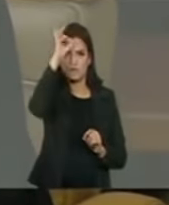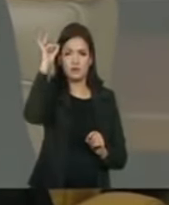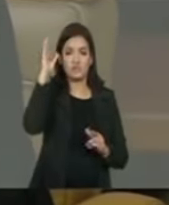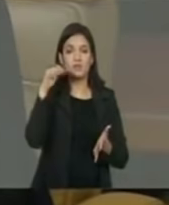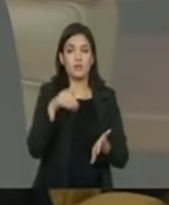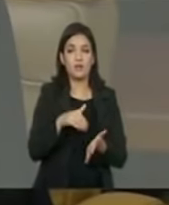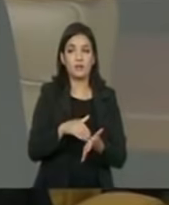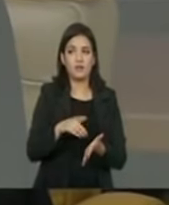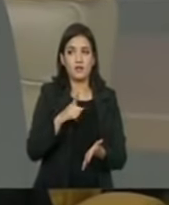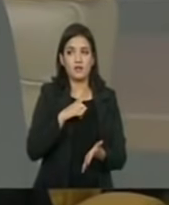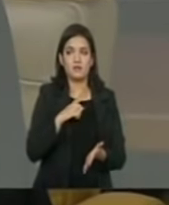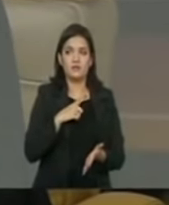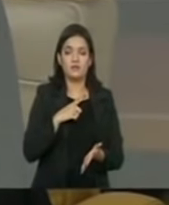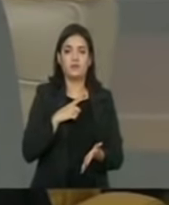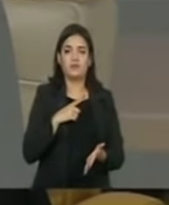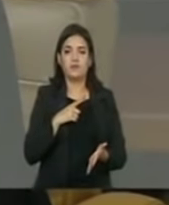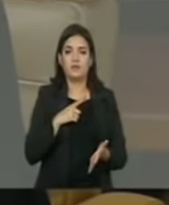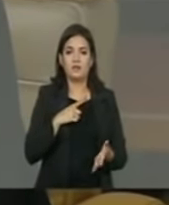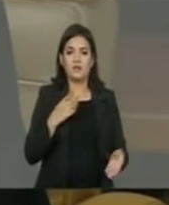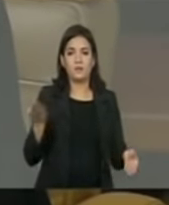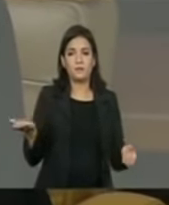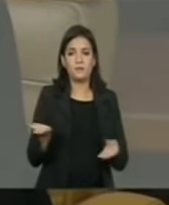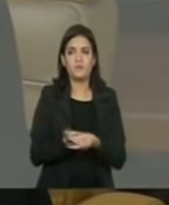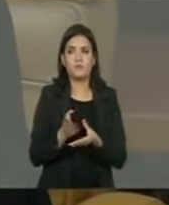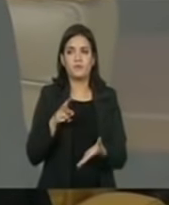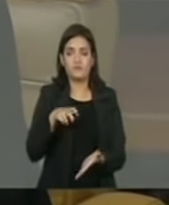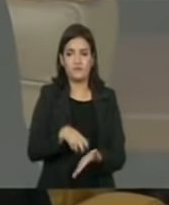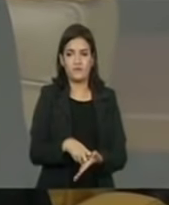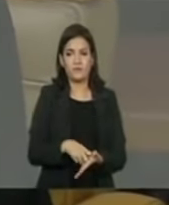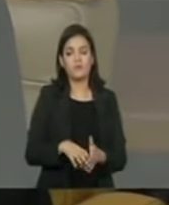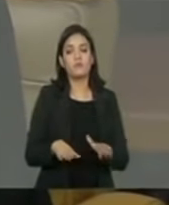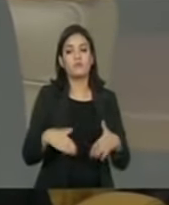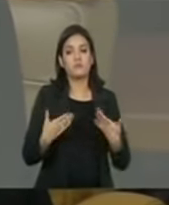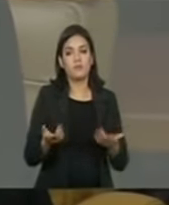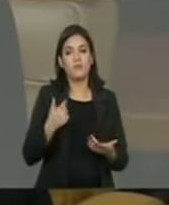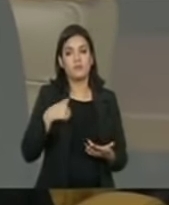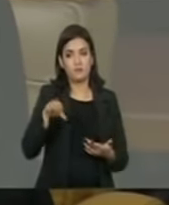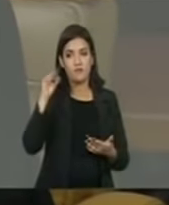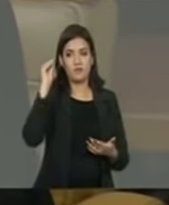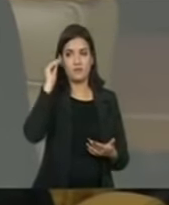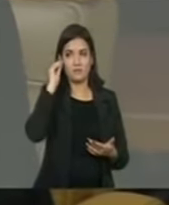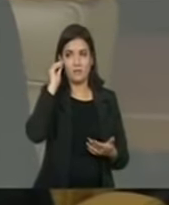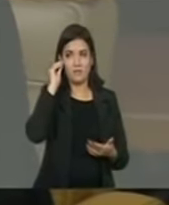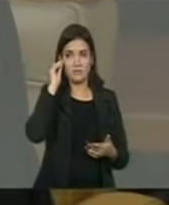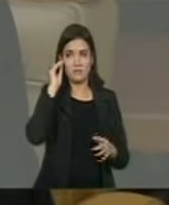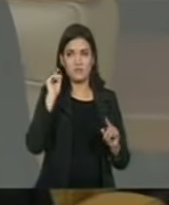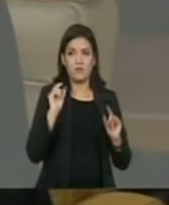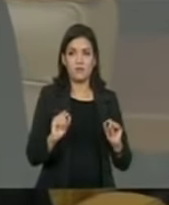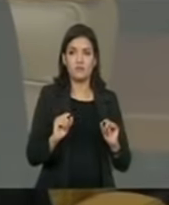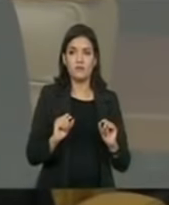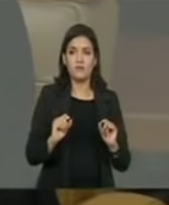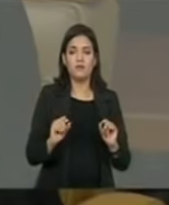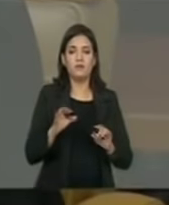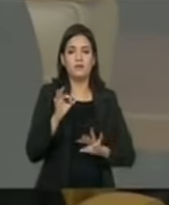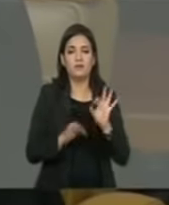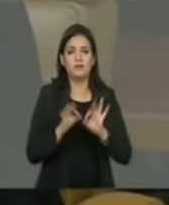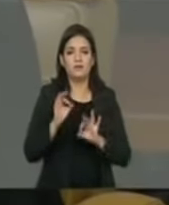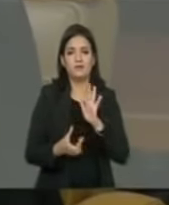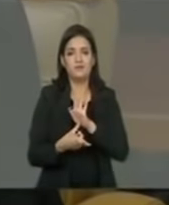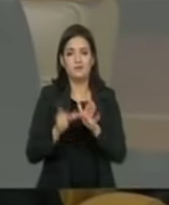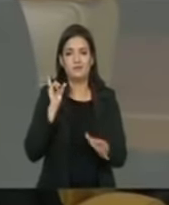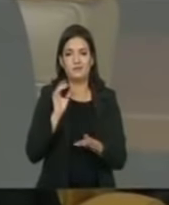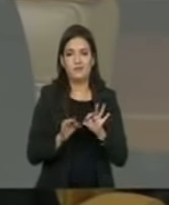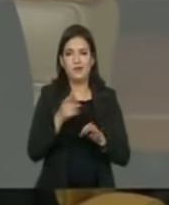condenatória transitada em julgado entendo como já sustenta em julgamentos anteriores do tribunal que a majestade